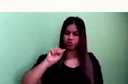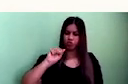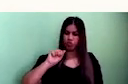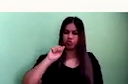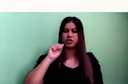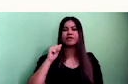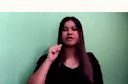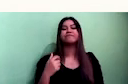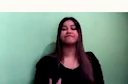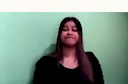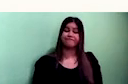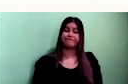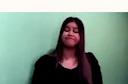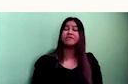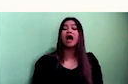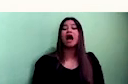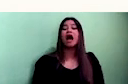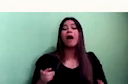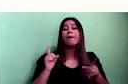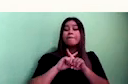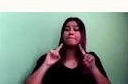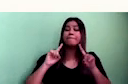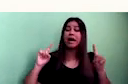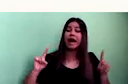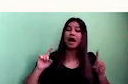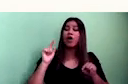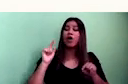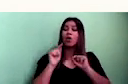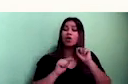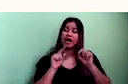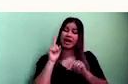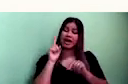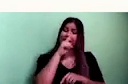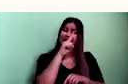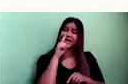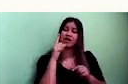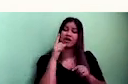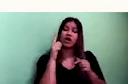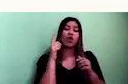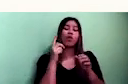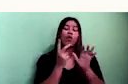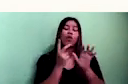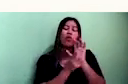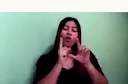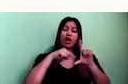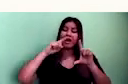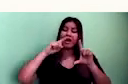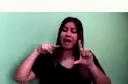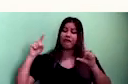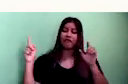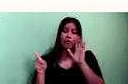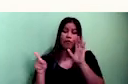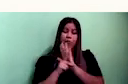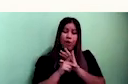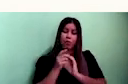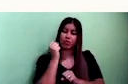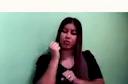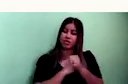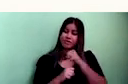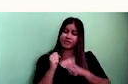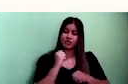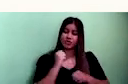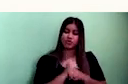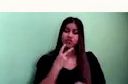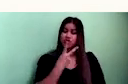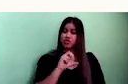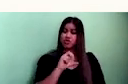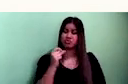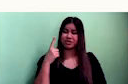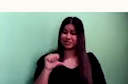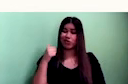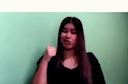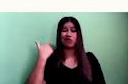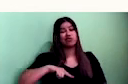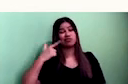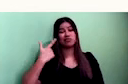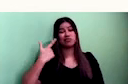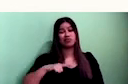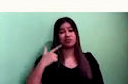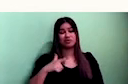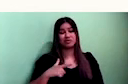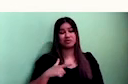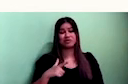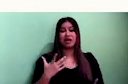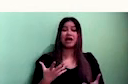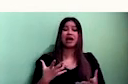último ano aí que o mundo funcionou de forma normal, né? Em 2019 eu não achei, então como ele é anterior, a gente não tinha